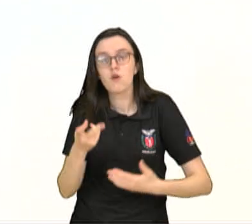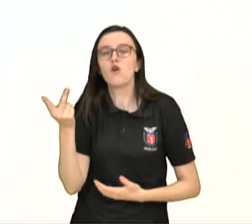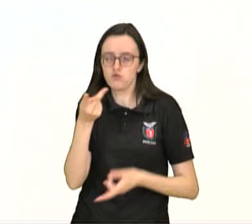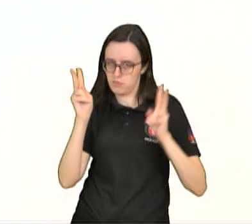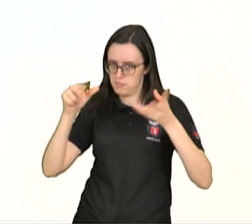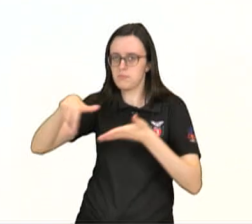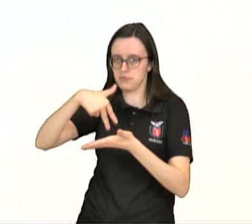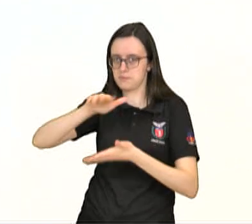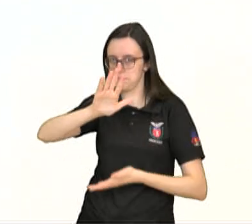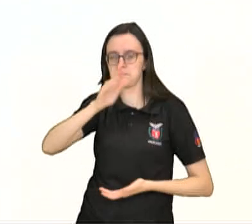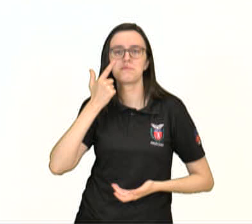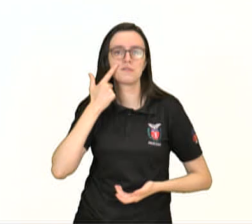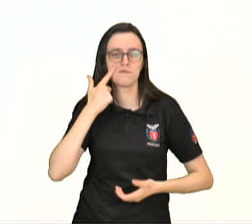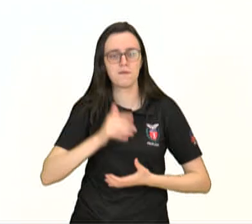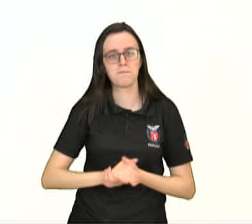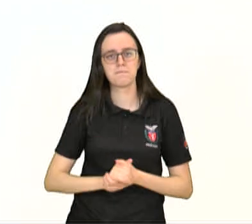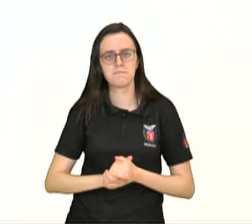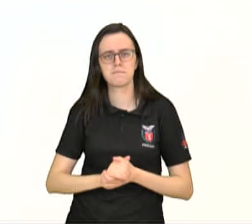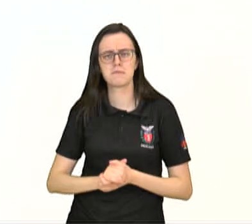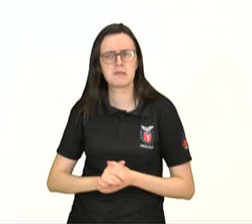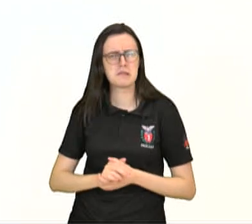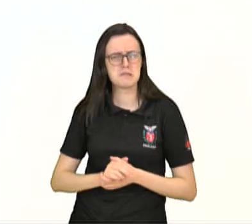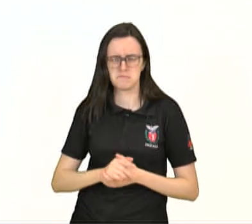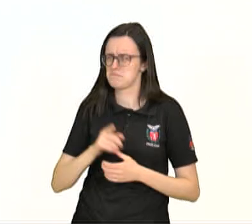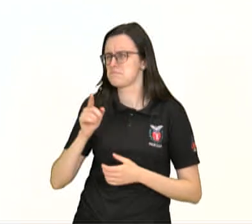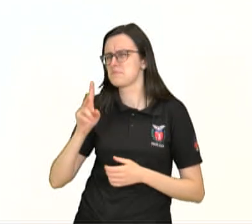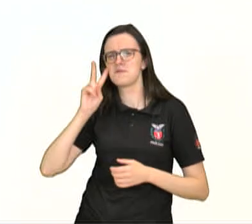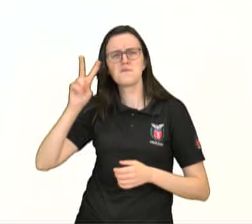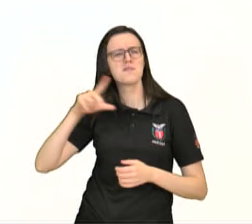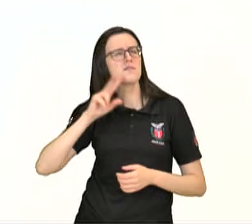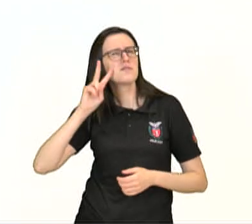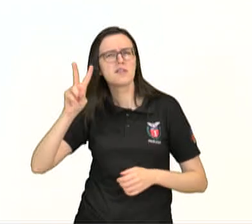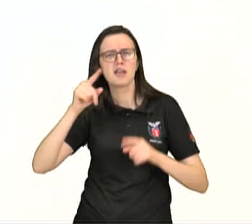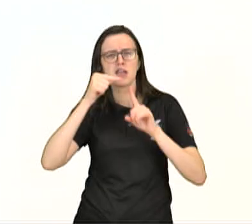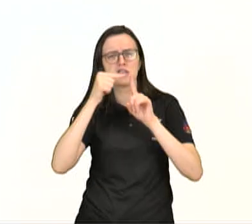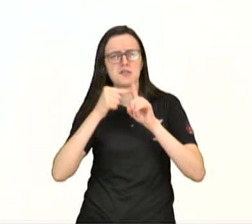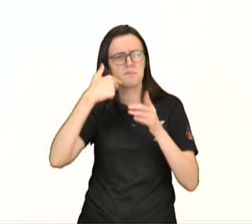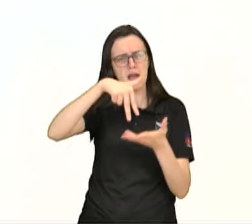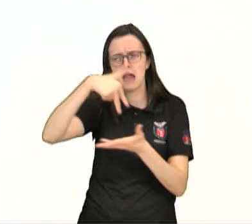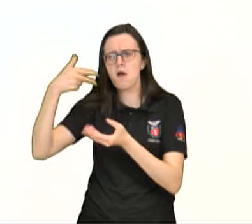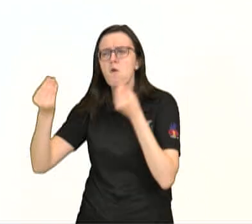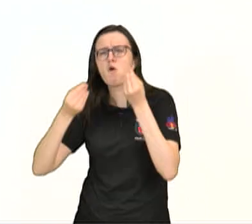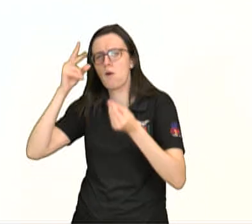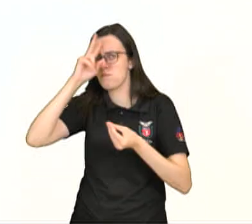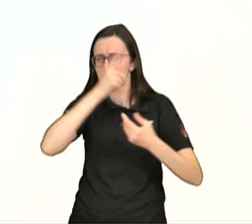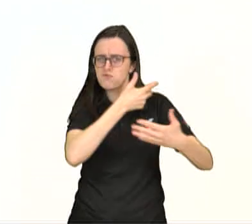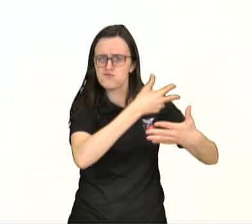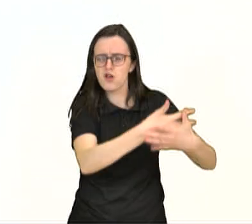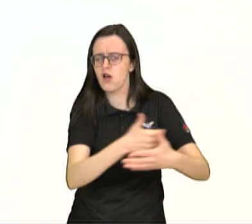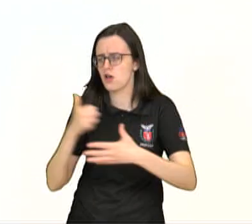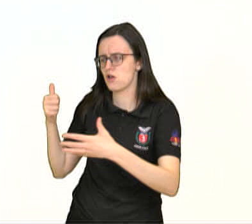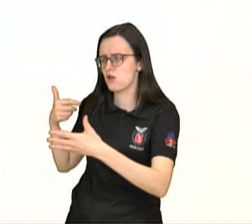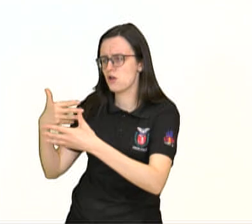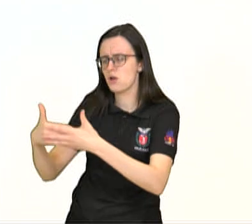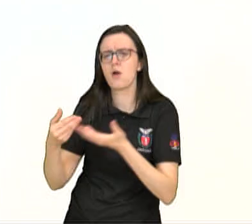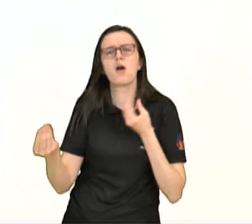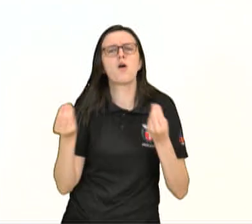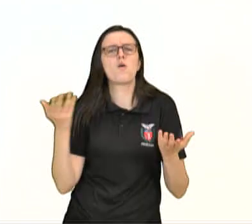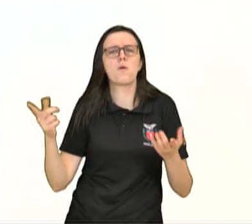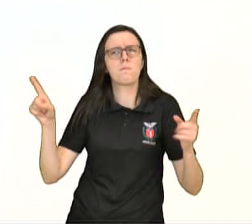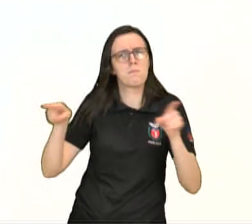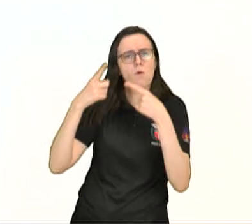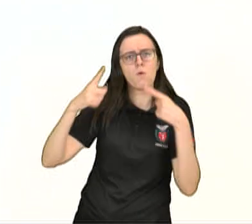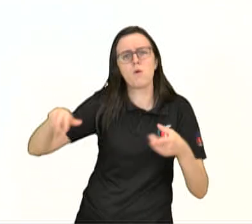do merengue. Quais ritmos será que são esses? Como que foi a história, a evolução, tanto enquanto música, como